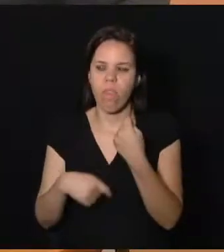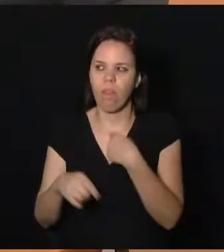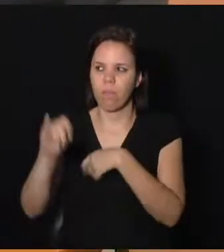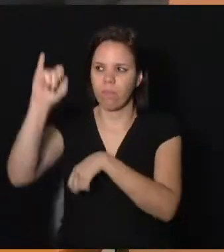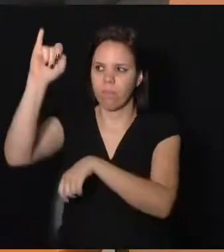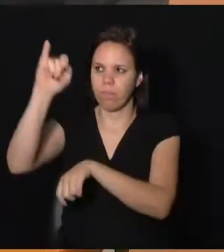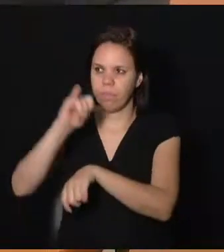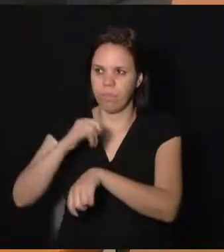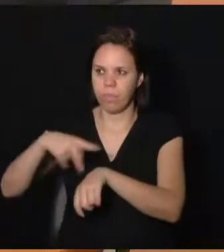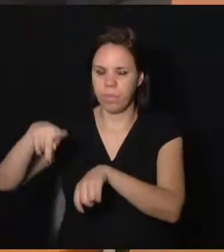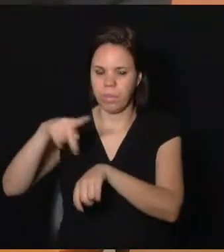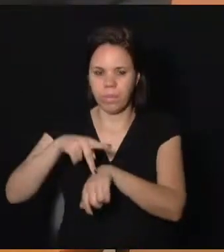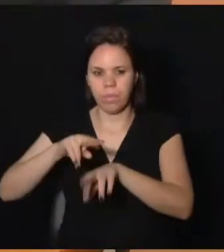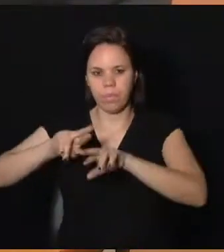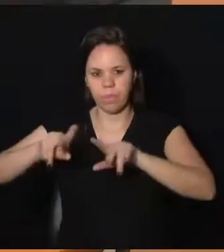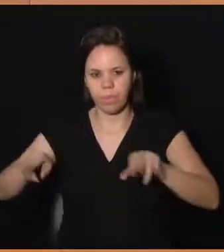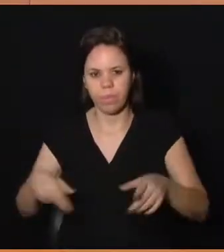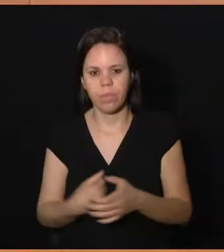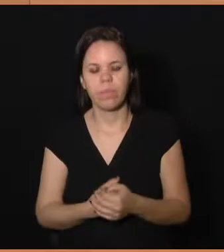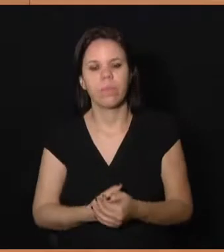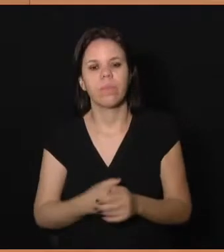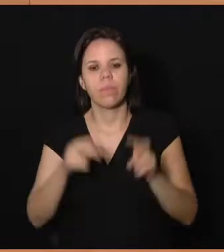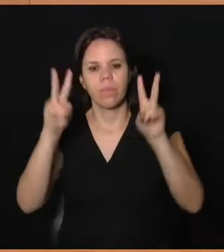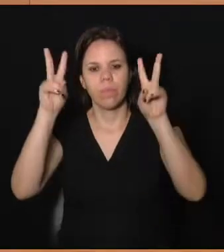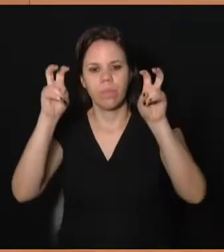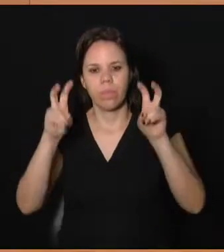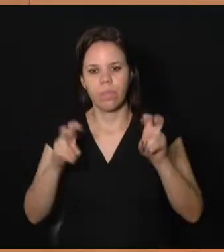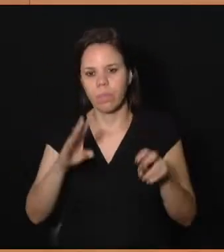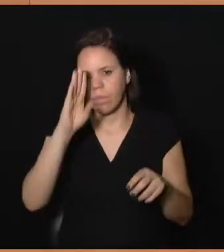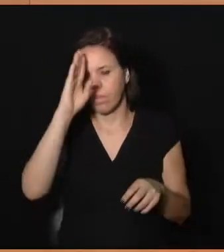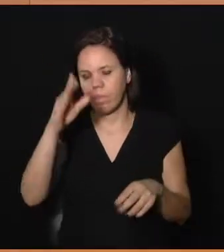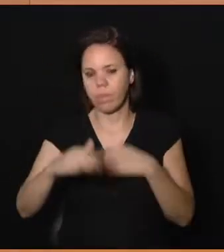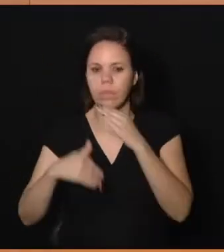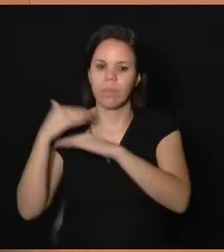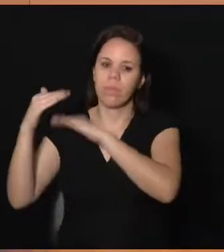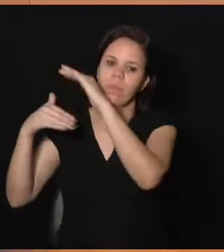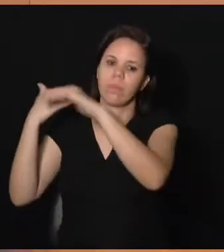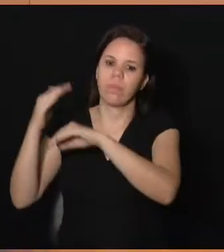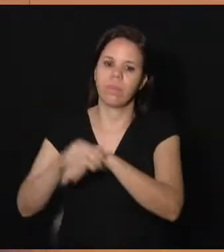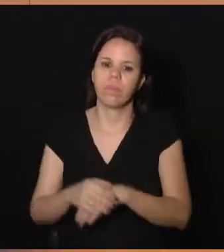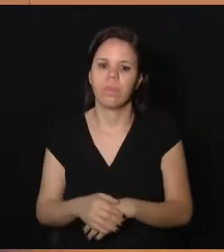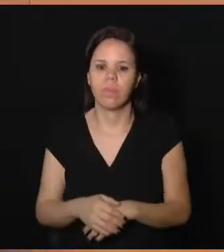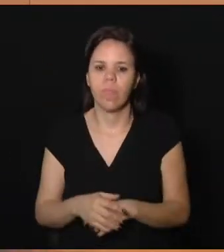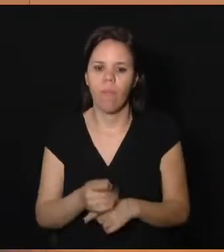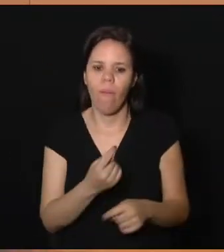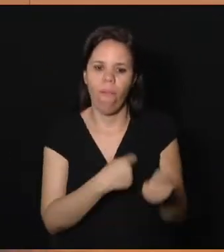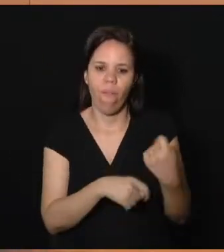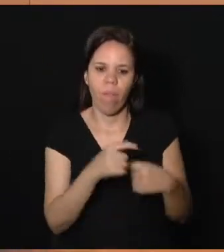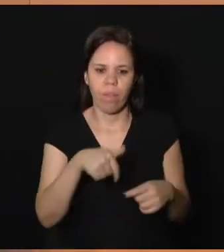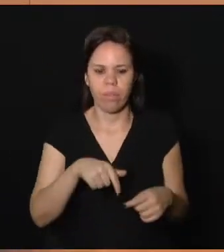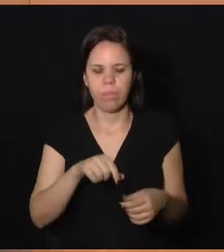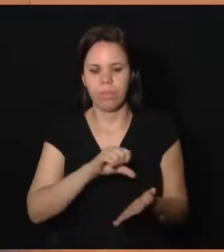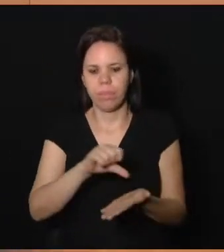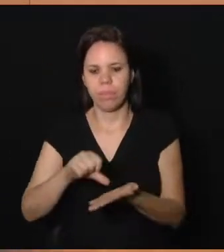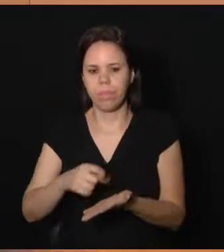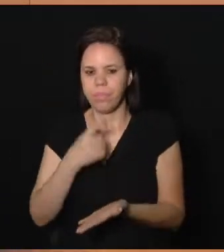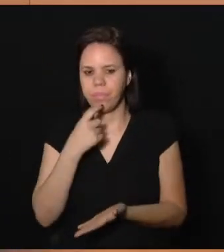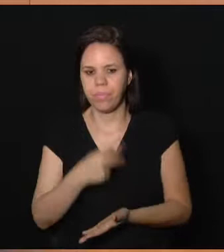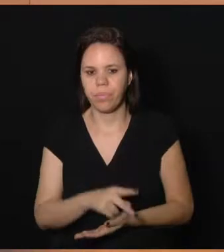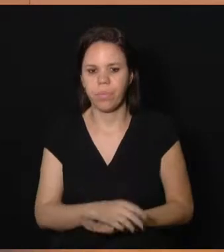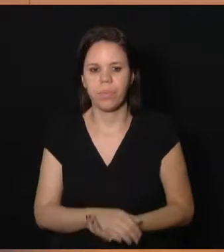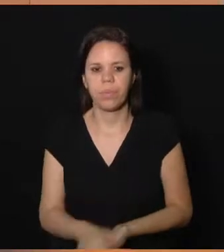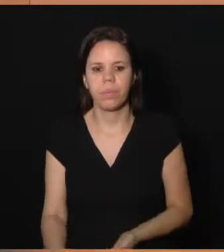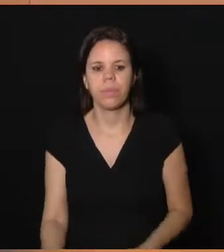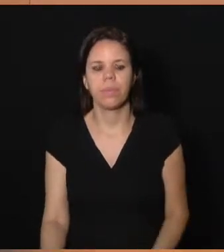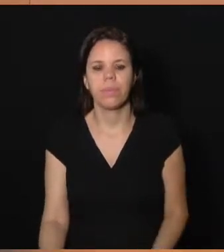que são trazidos eu acho que são essenciais ali para o desenvolvimento realmente econômico da nossa cidade.